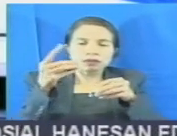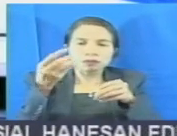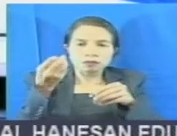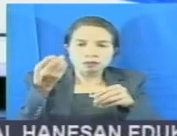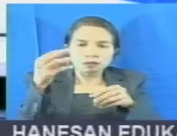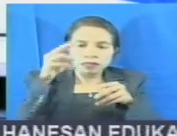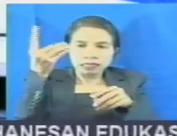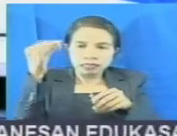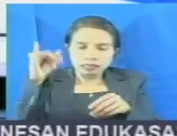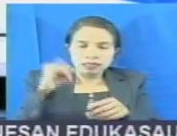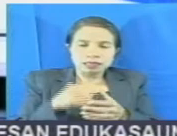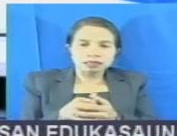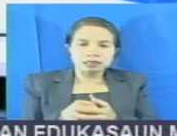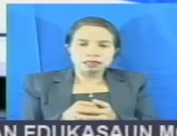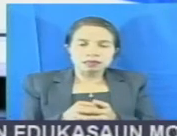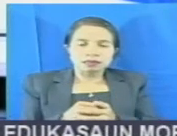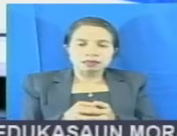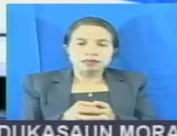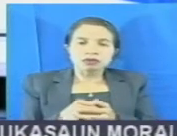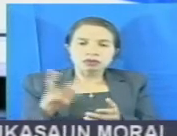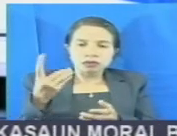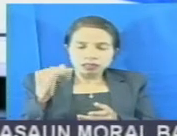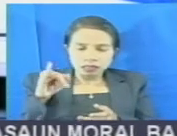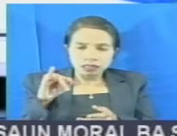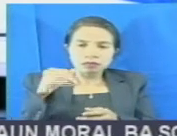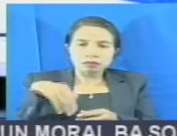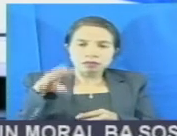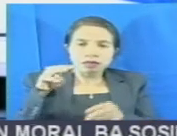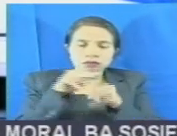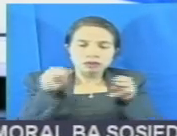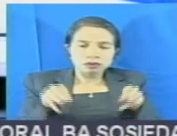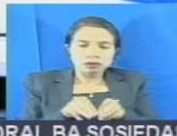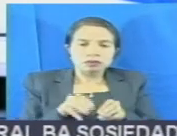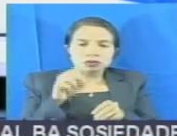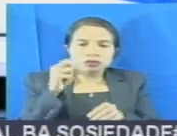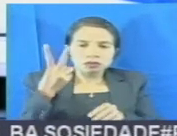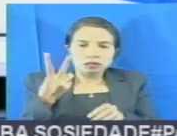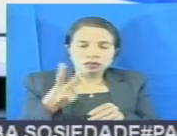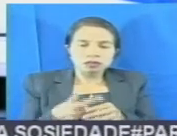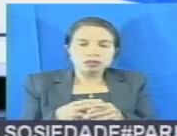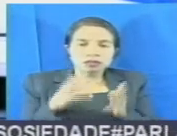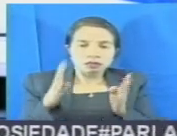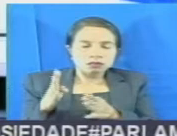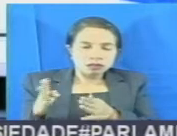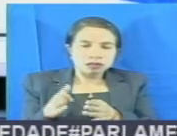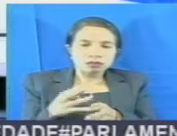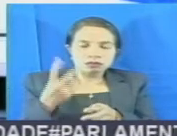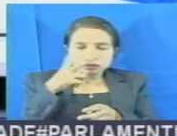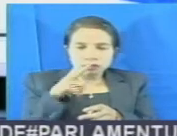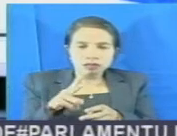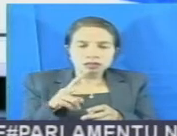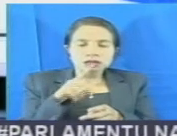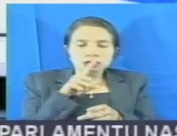movimento oga viajem ba iha municipio Sanurisin Roma nebe ba plano de operação, onde